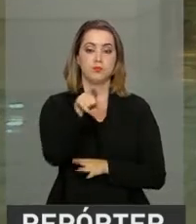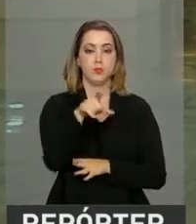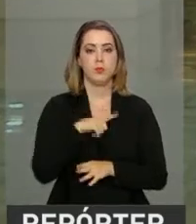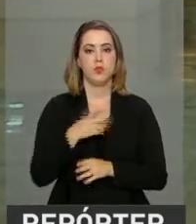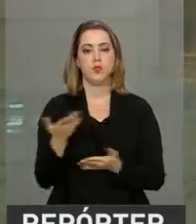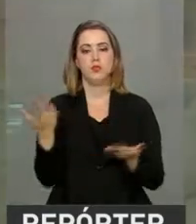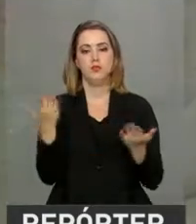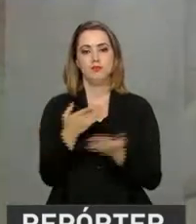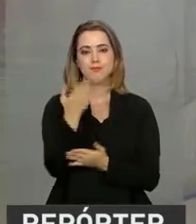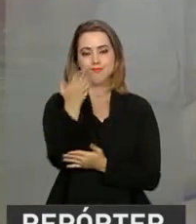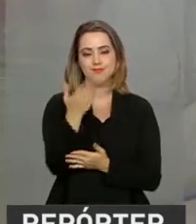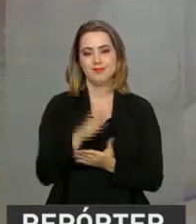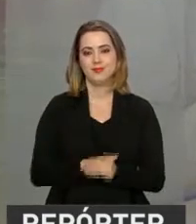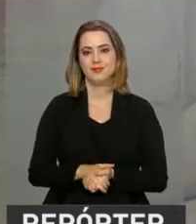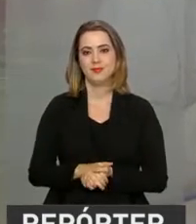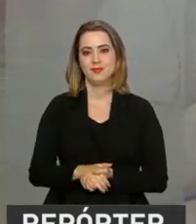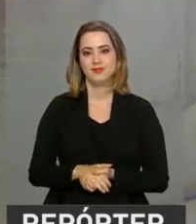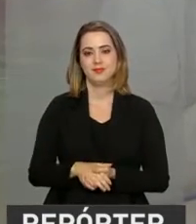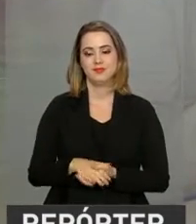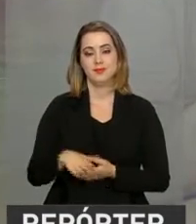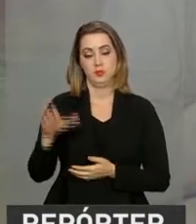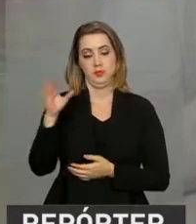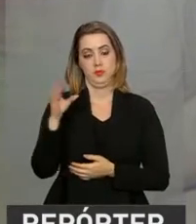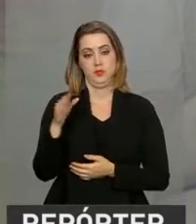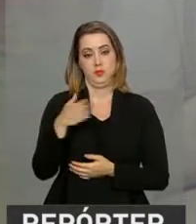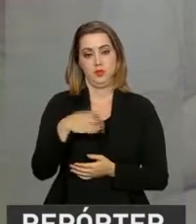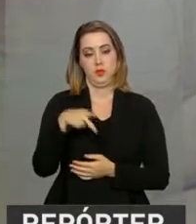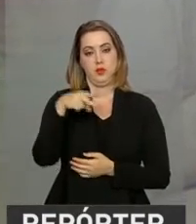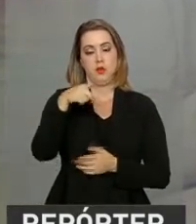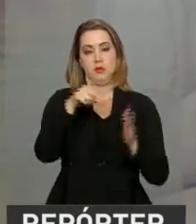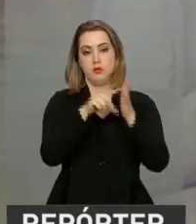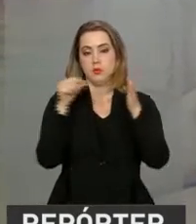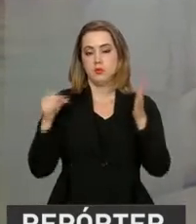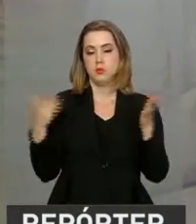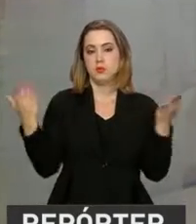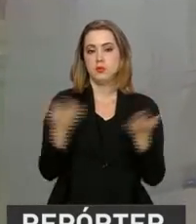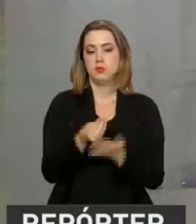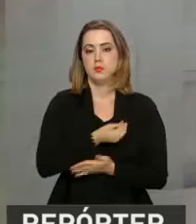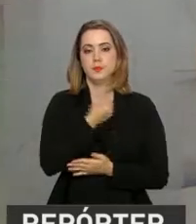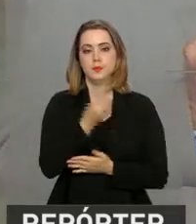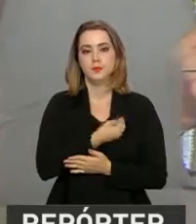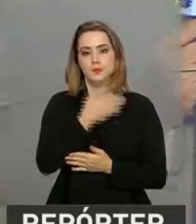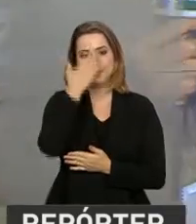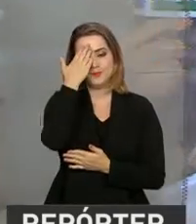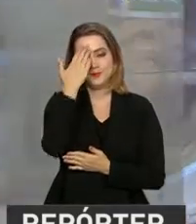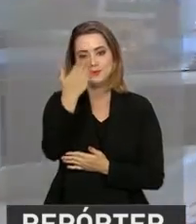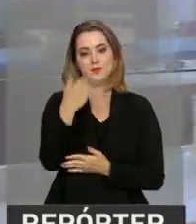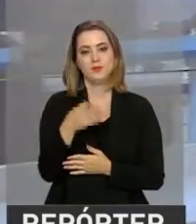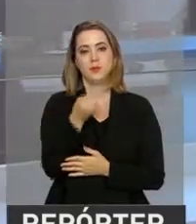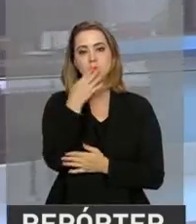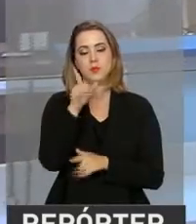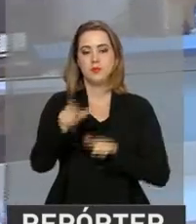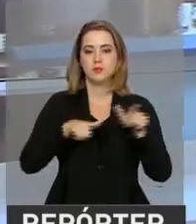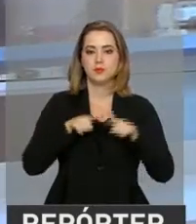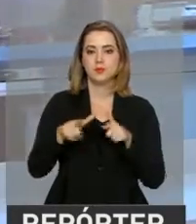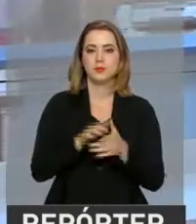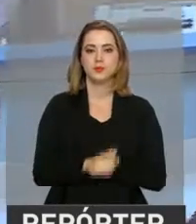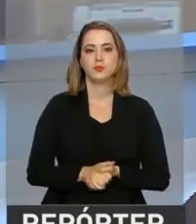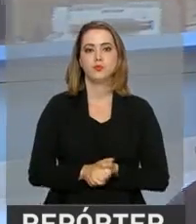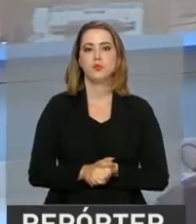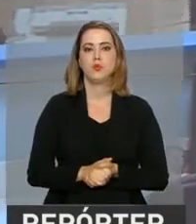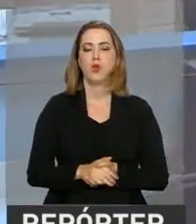Eu volto com você no estúdio, Jaime. Paulo Lassalve, ao vivo, direto do Palácio do Planalto. Obrigado, Paulo. Bom trabalho para você. E o